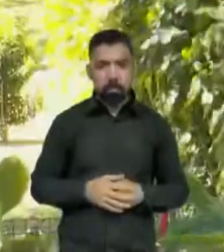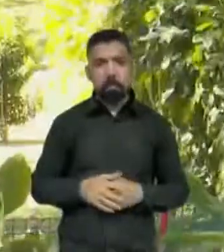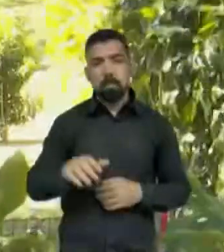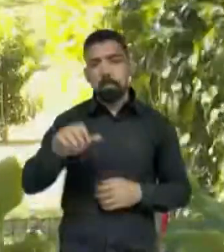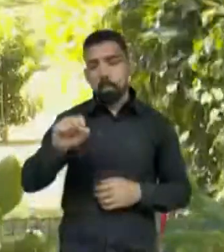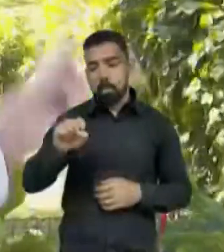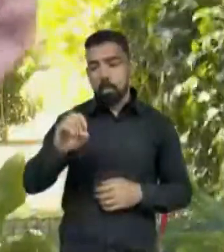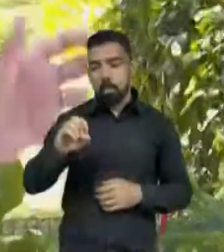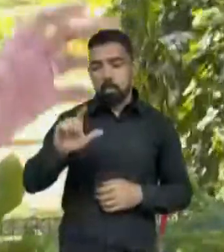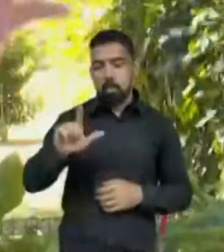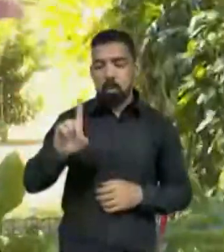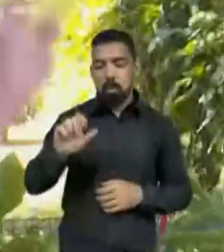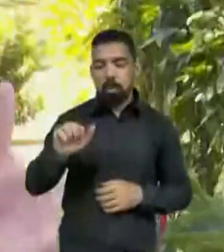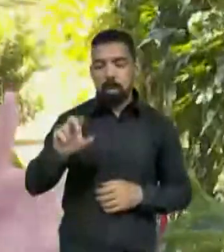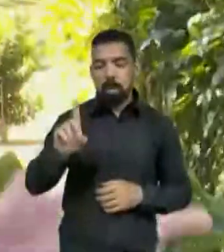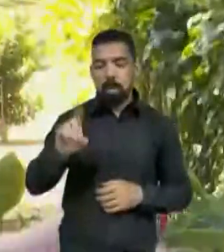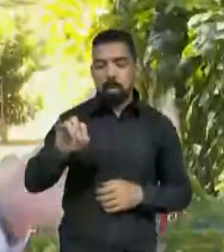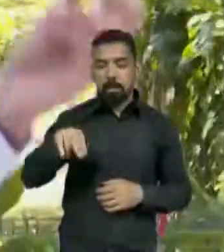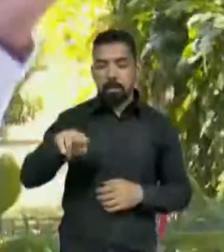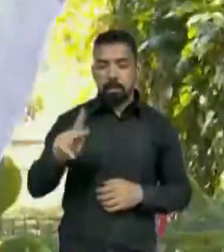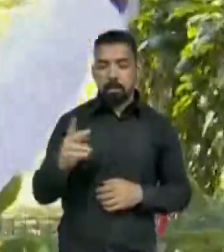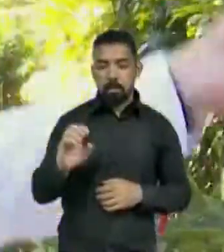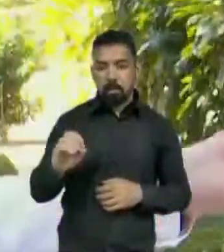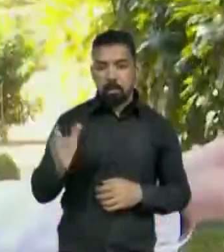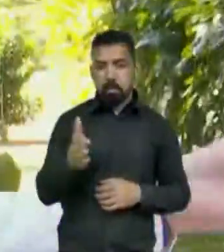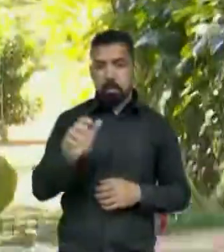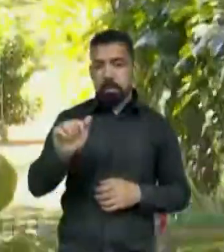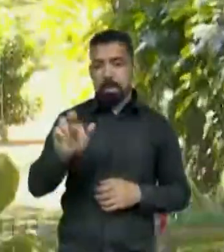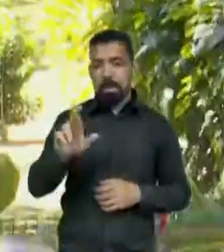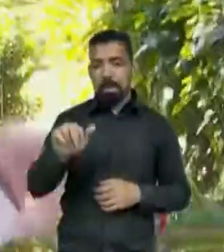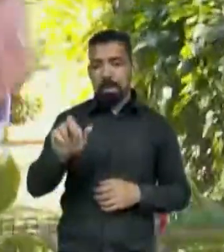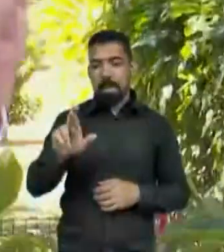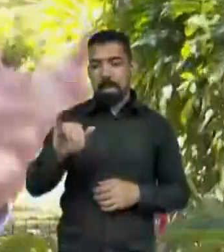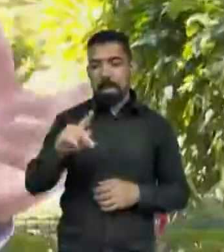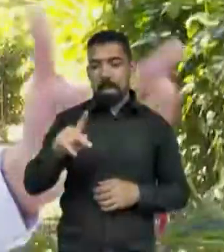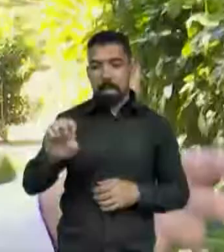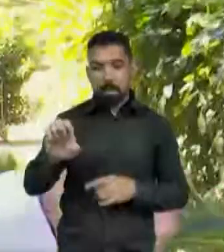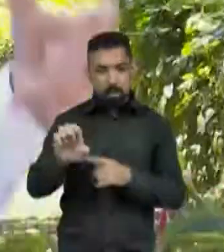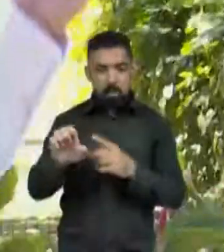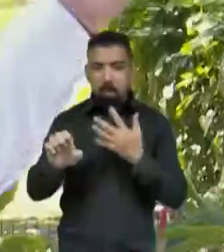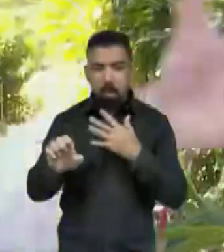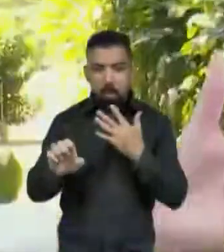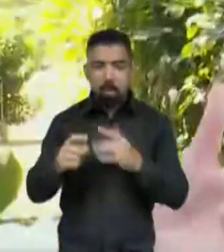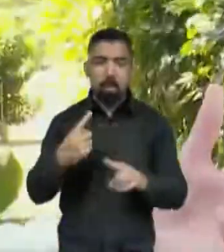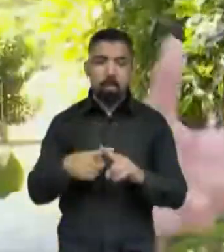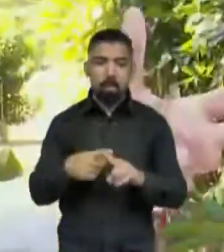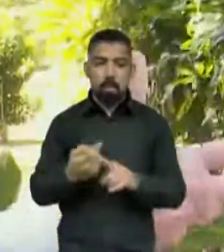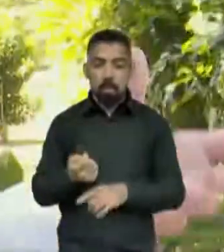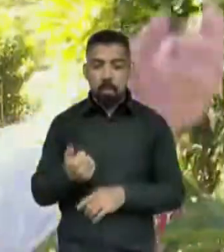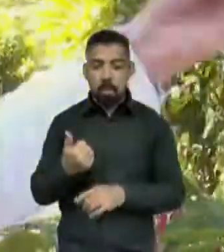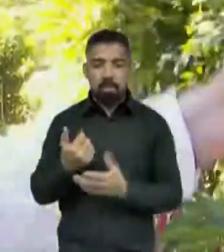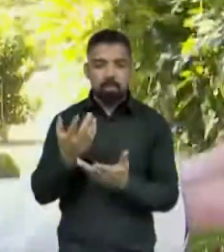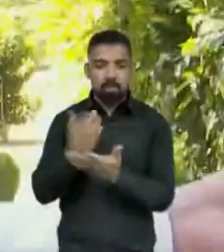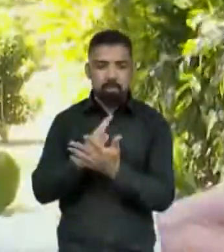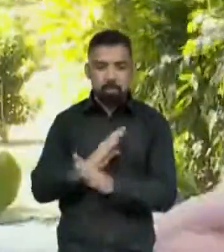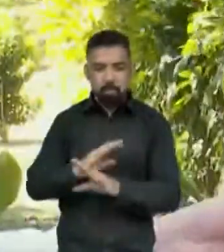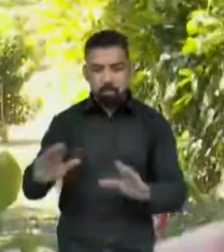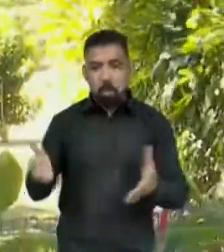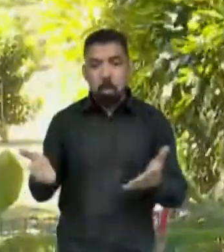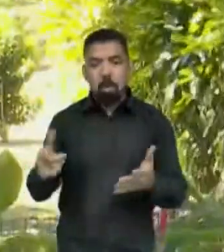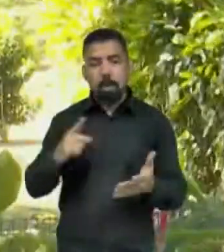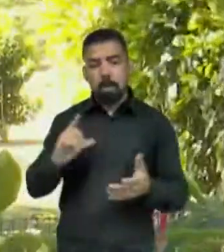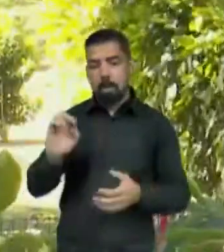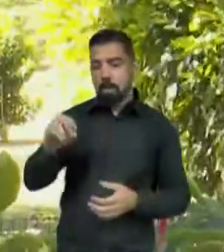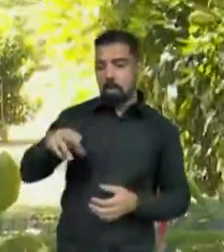vá conhecer lá no Araripe, um animal maravilhoso que está em vias de extinção, graças a aquases. Tem hoje, né, uma ONG que está fazendo a